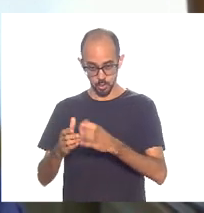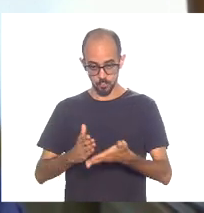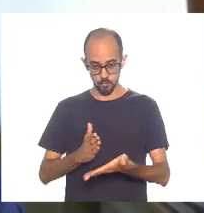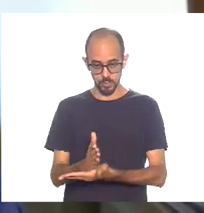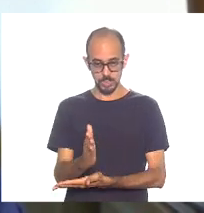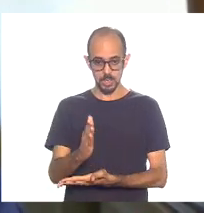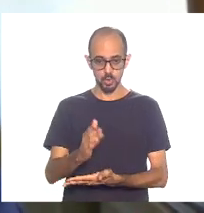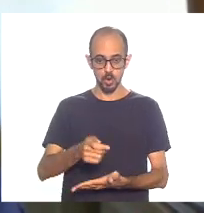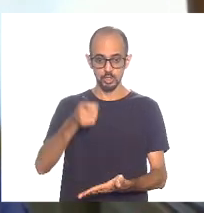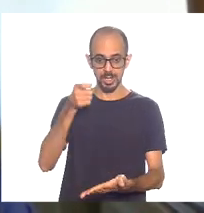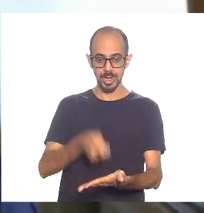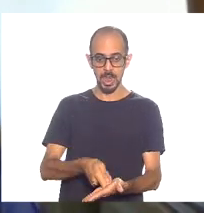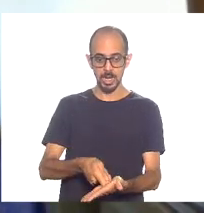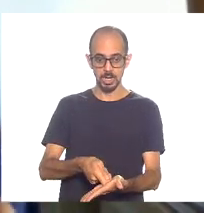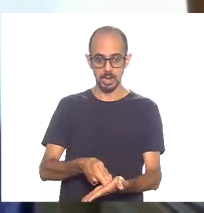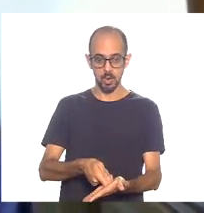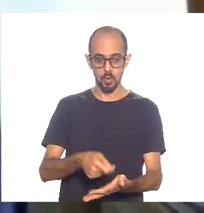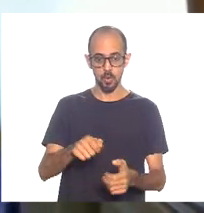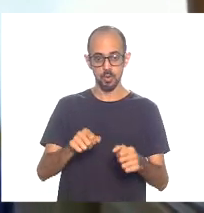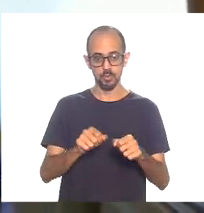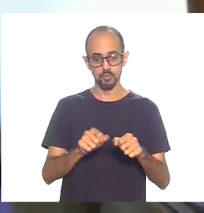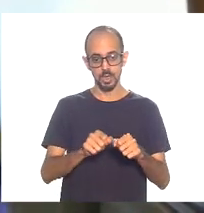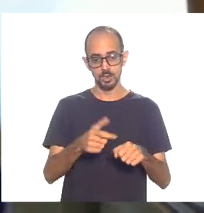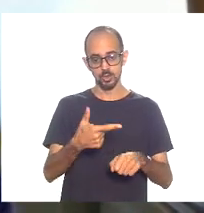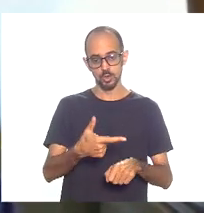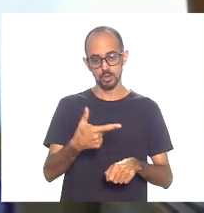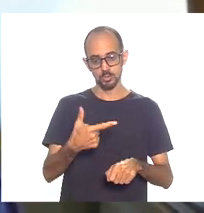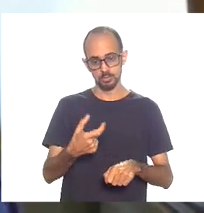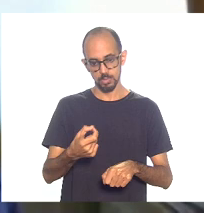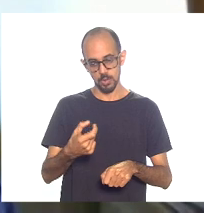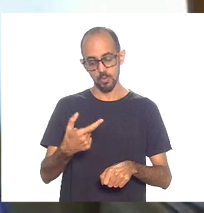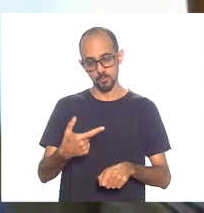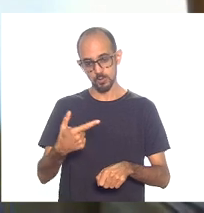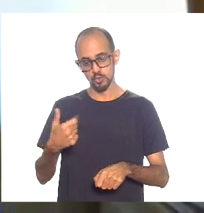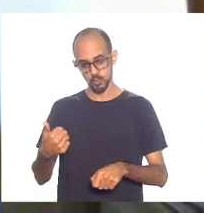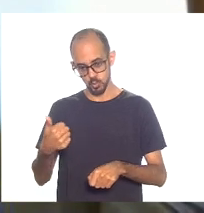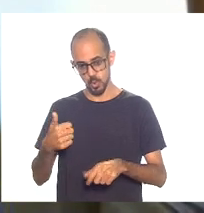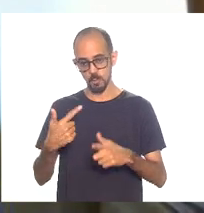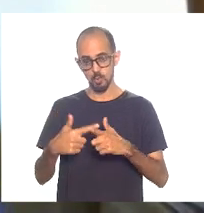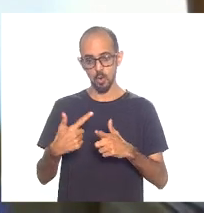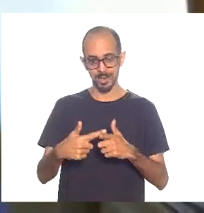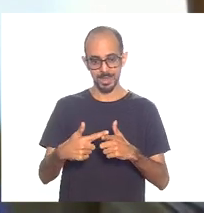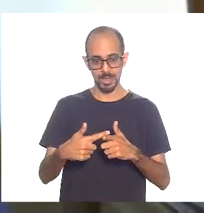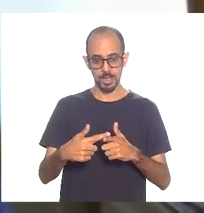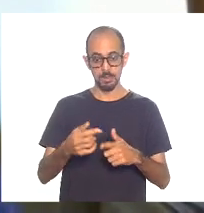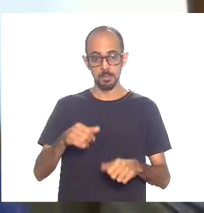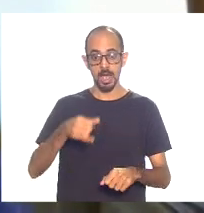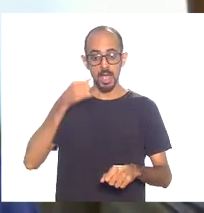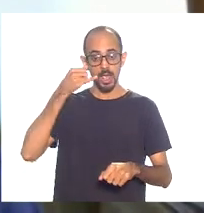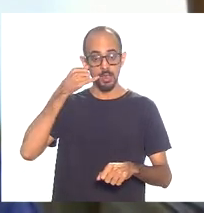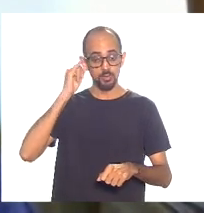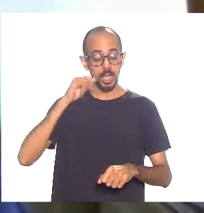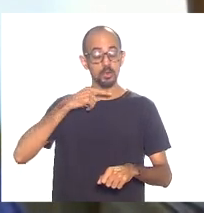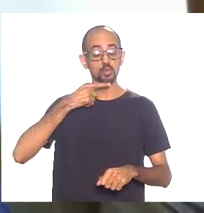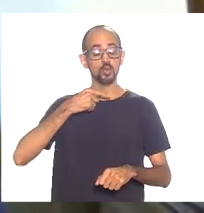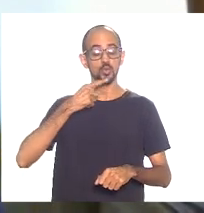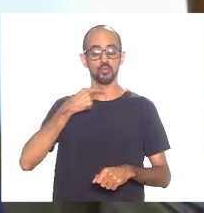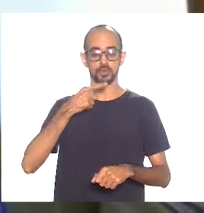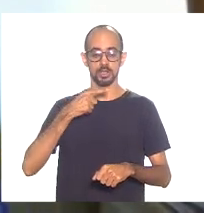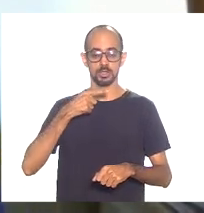energia elétrica realizados em 2021. Por que, deputado Márcio Pacheco? Para que não reste dúvida